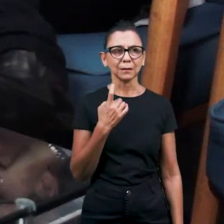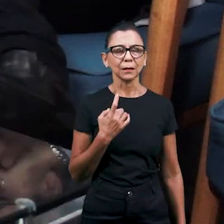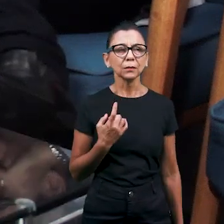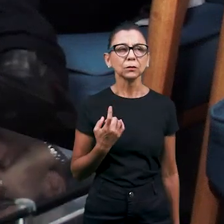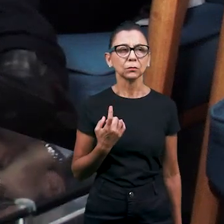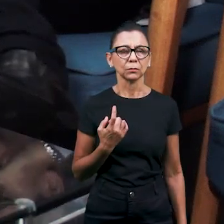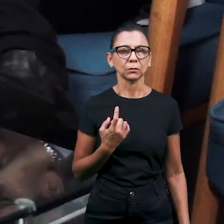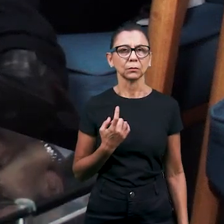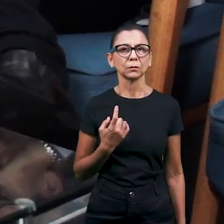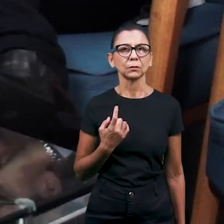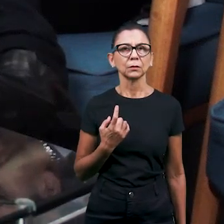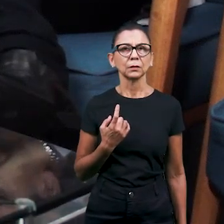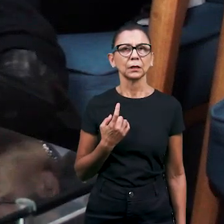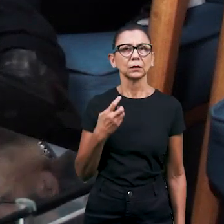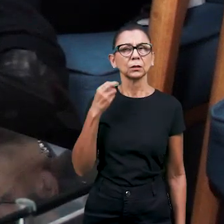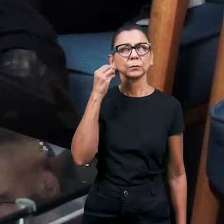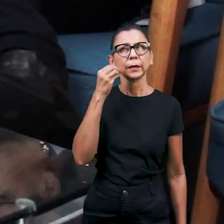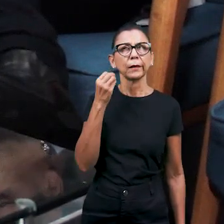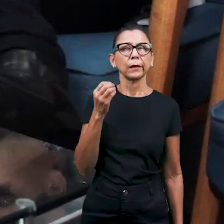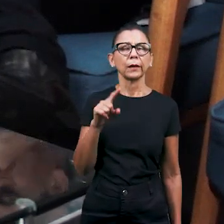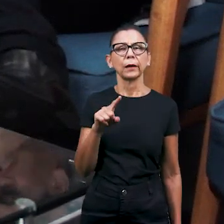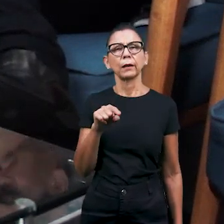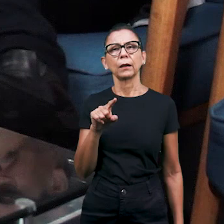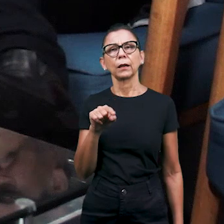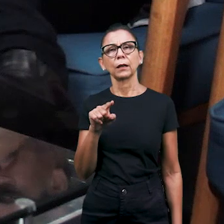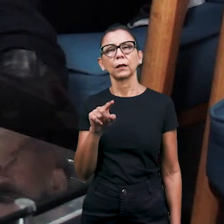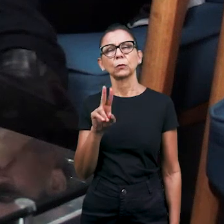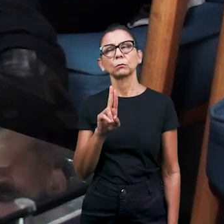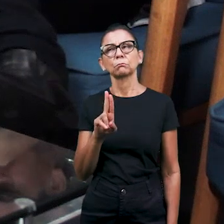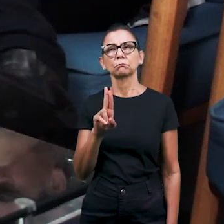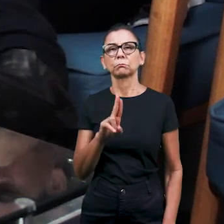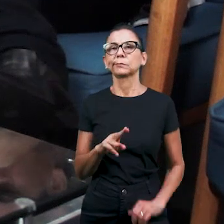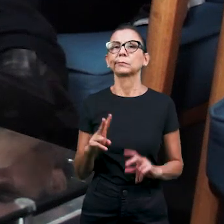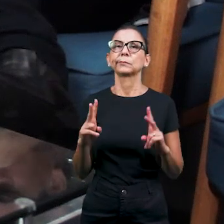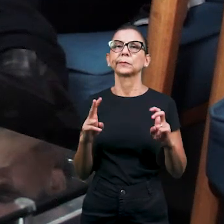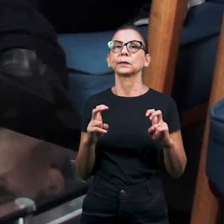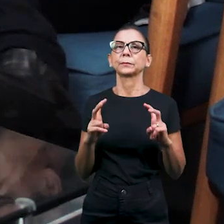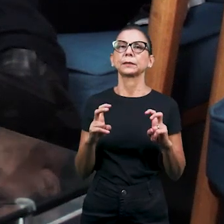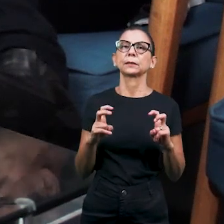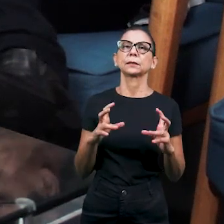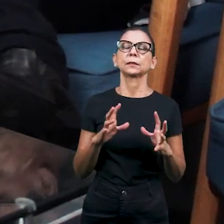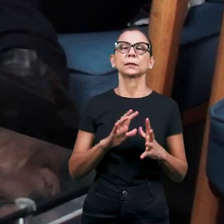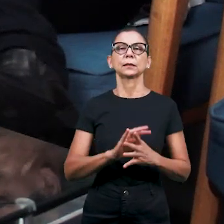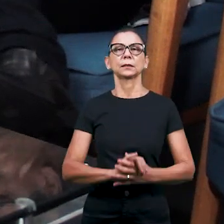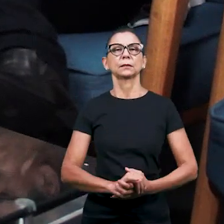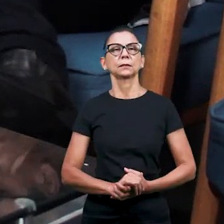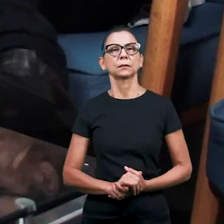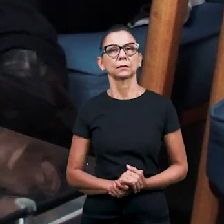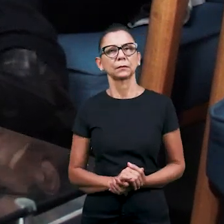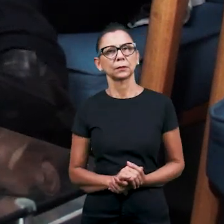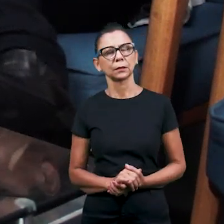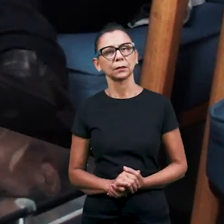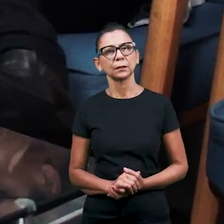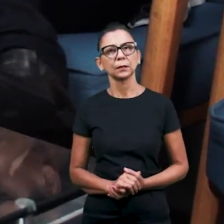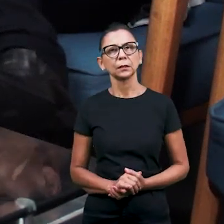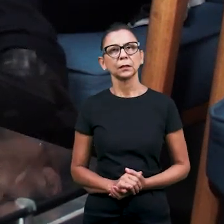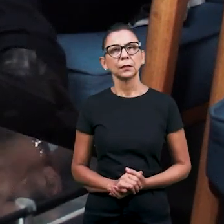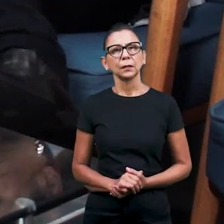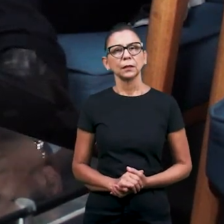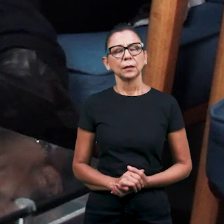experiência eu vou usar uma expressão aqui, de serem